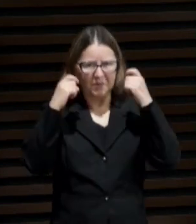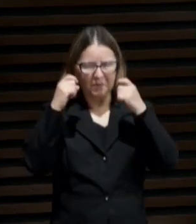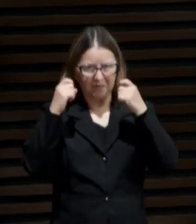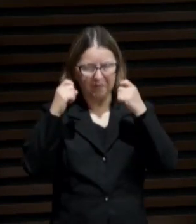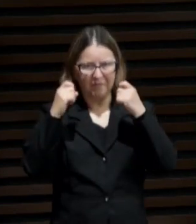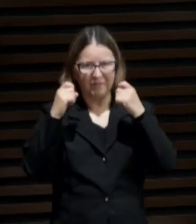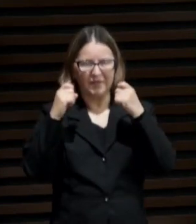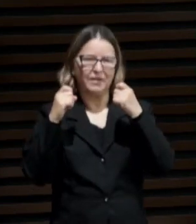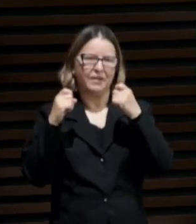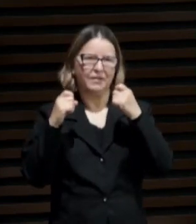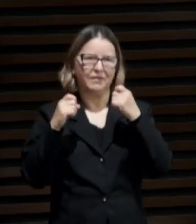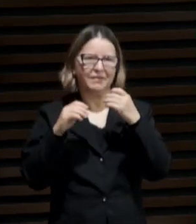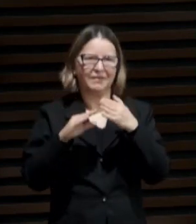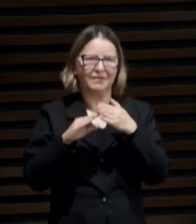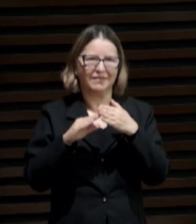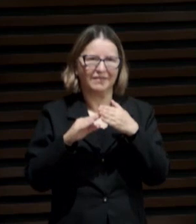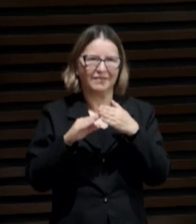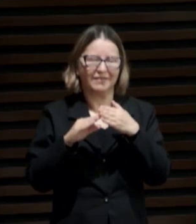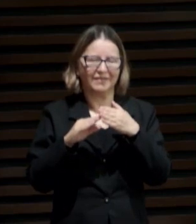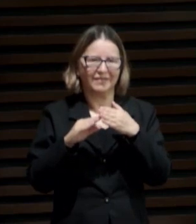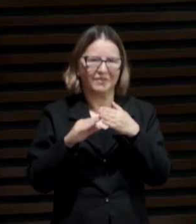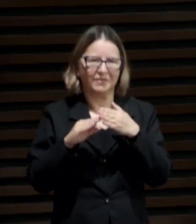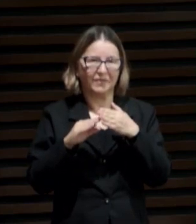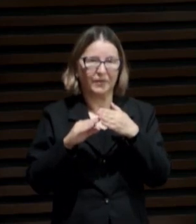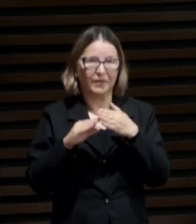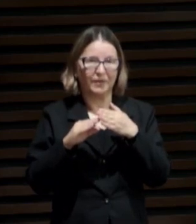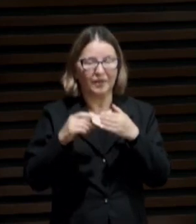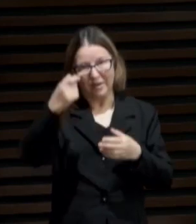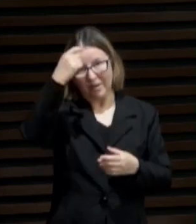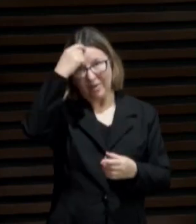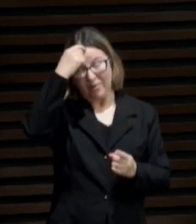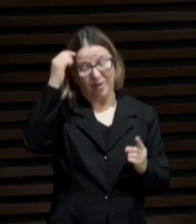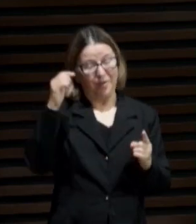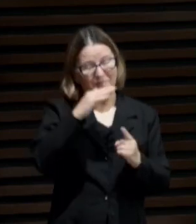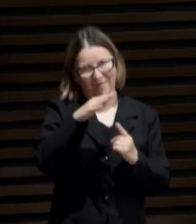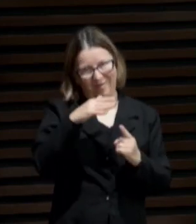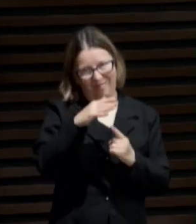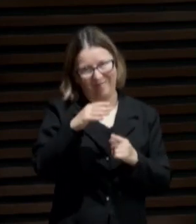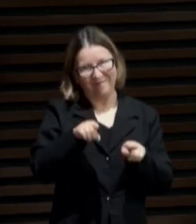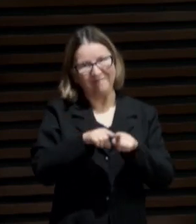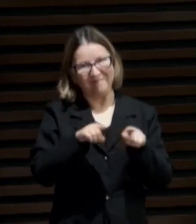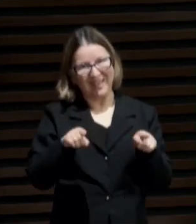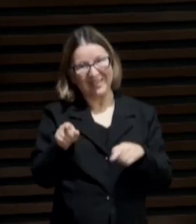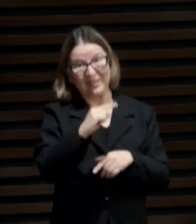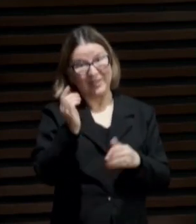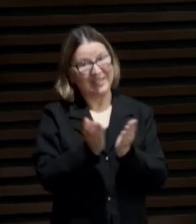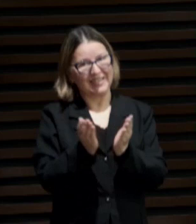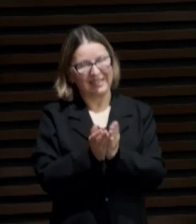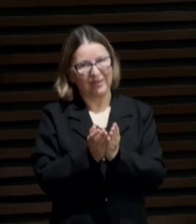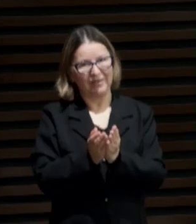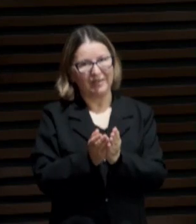humana. Mas o seu ponto é que, como cristãos, nós temos uma razão muito